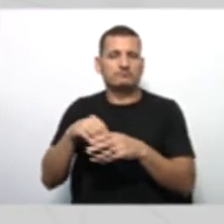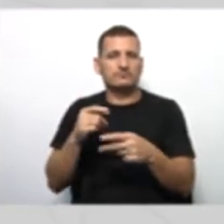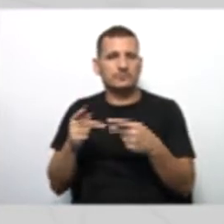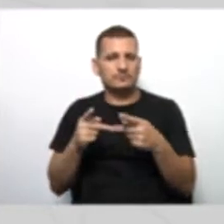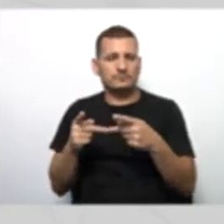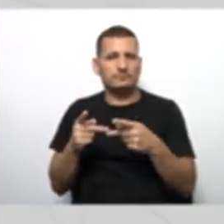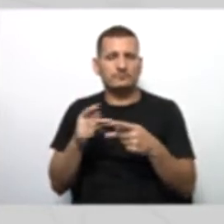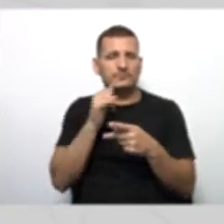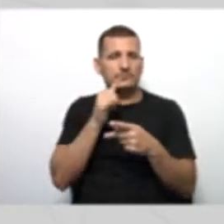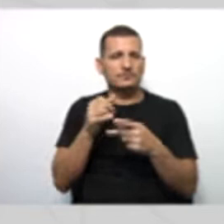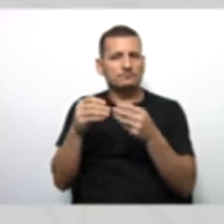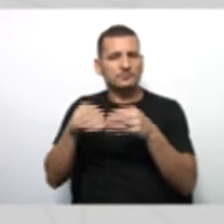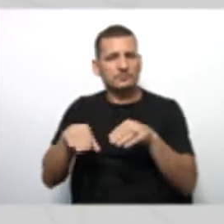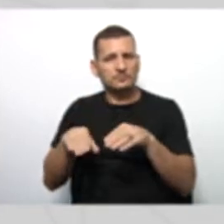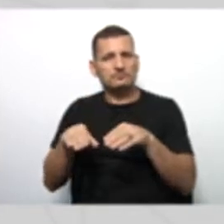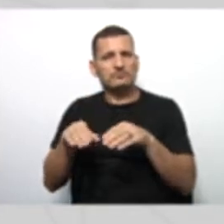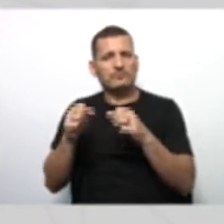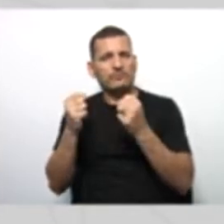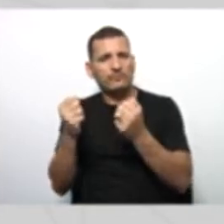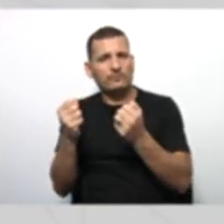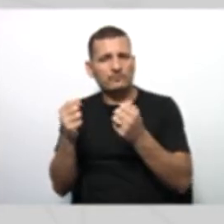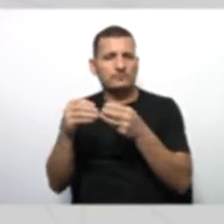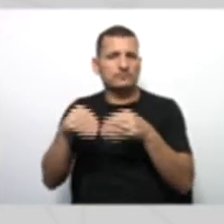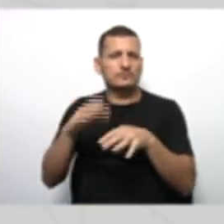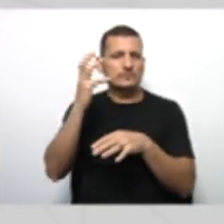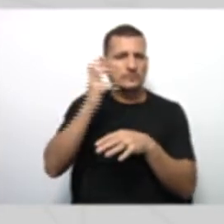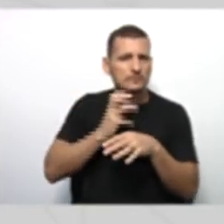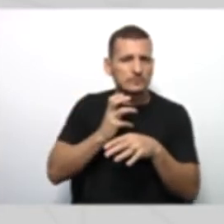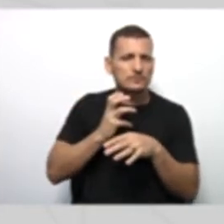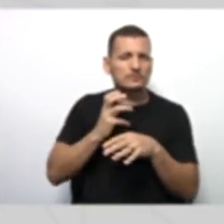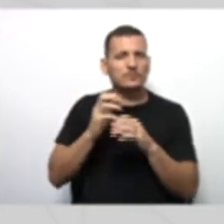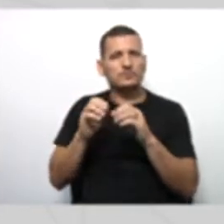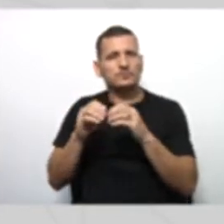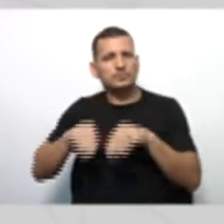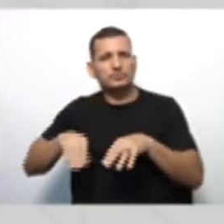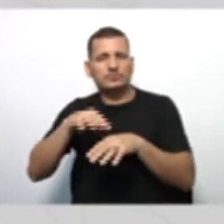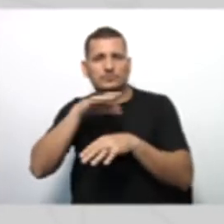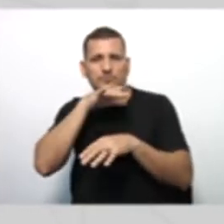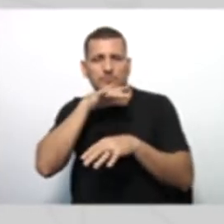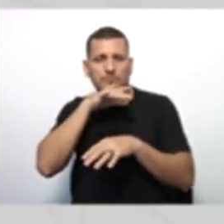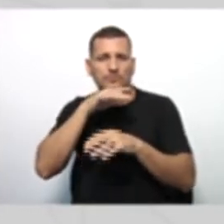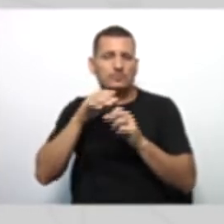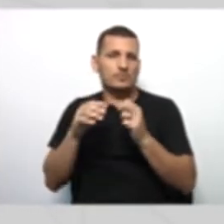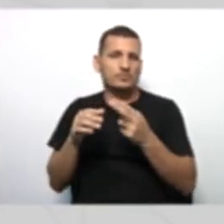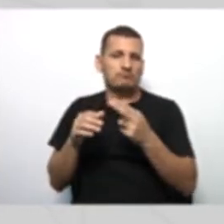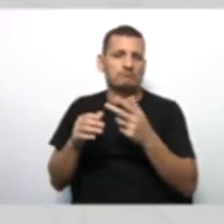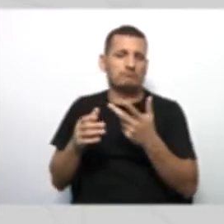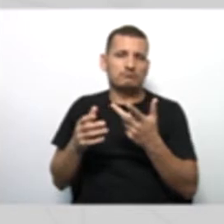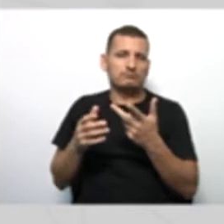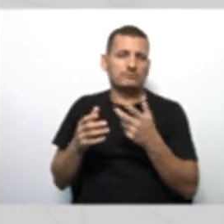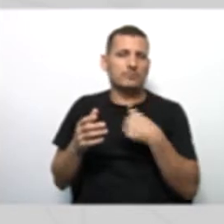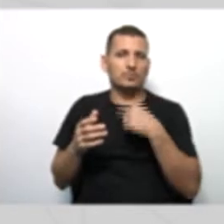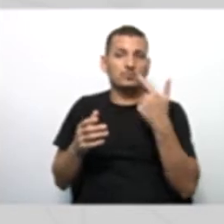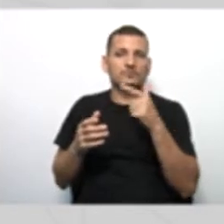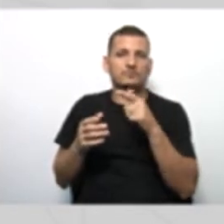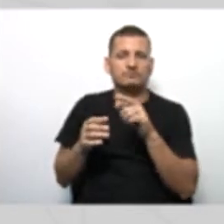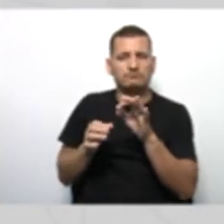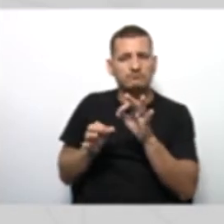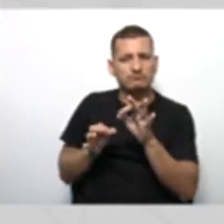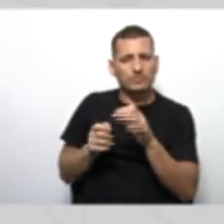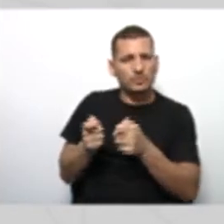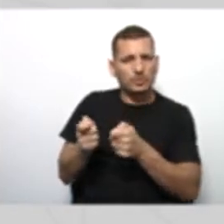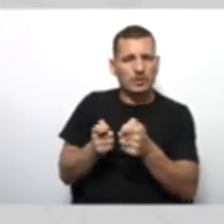ser um impacto grande, se vai ser um impacto ruim, ou se vai ser algo que eu consiga administrar, né?